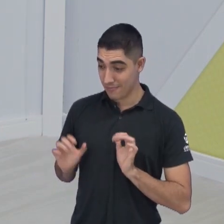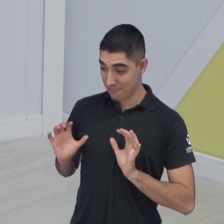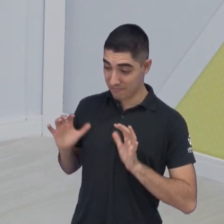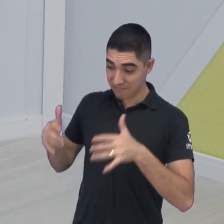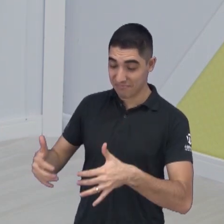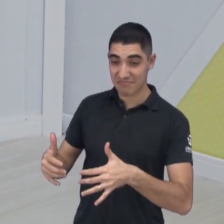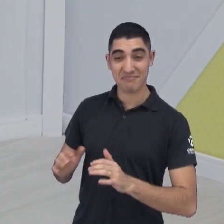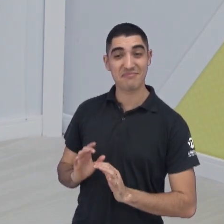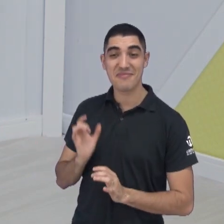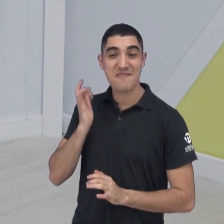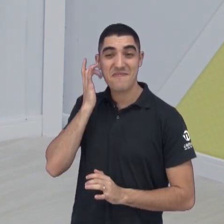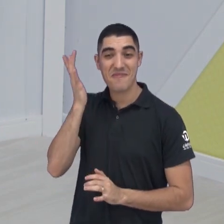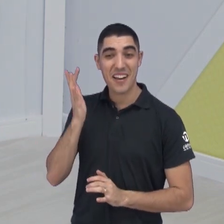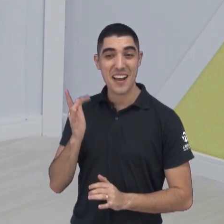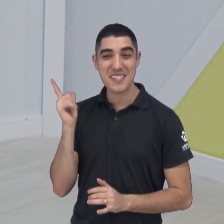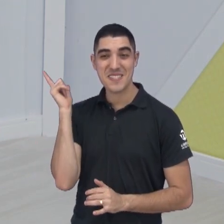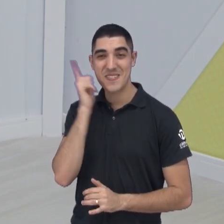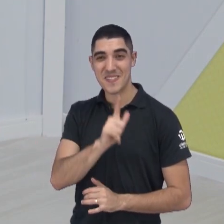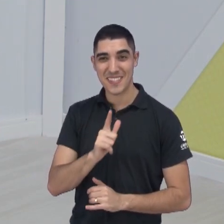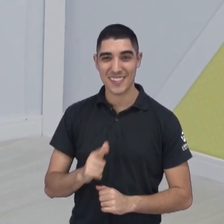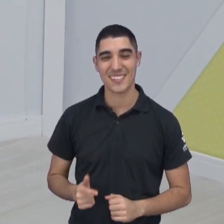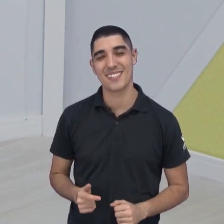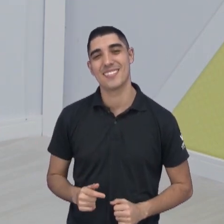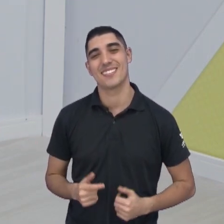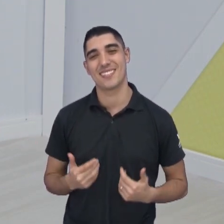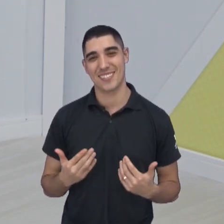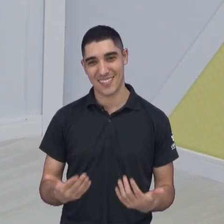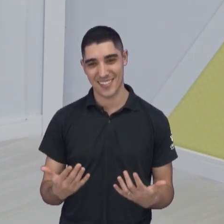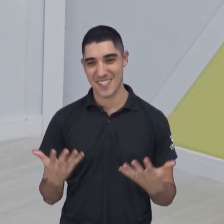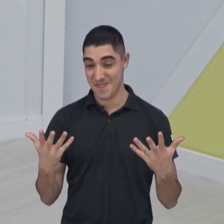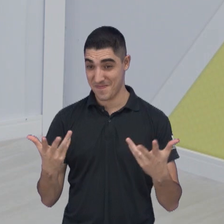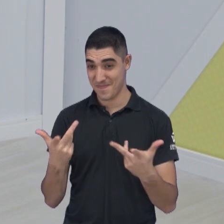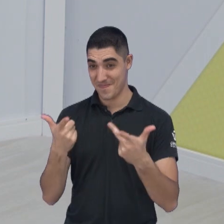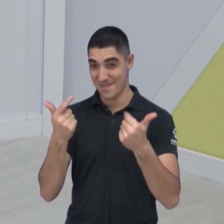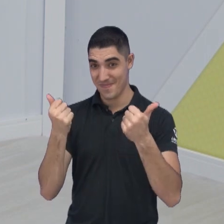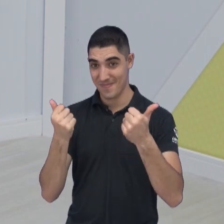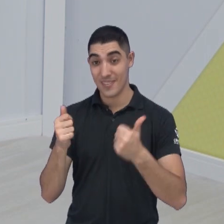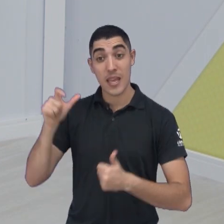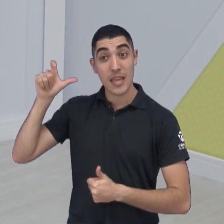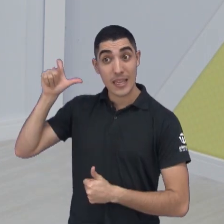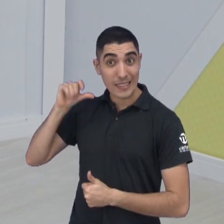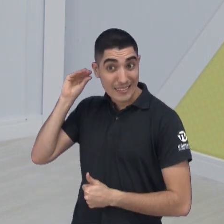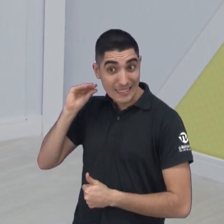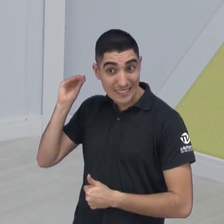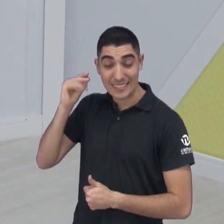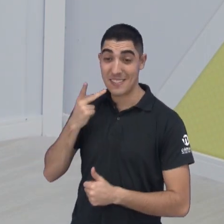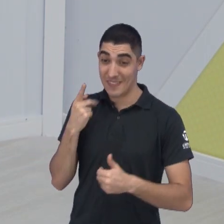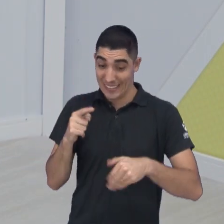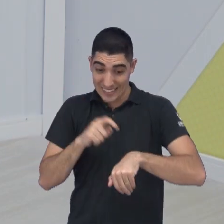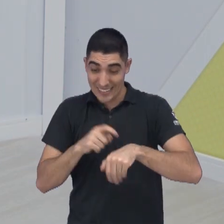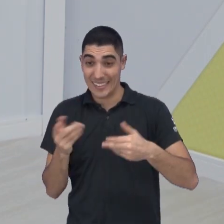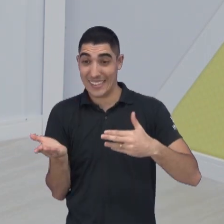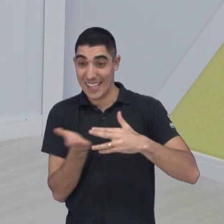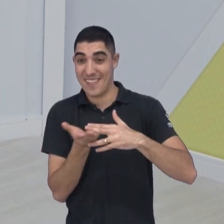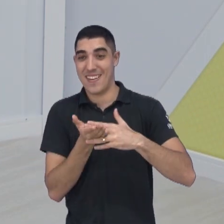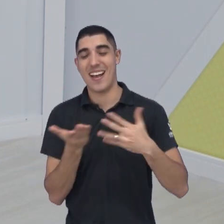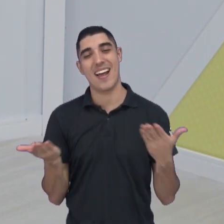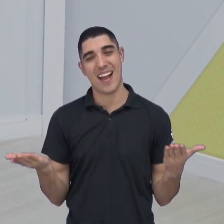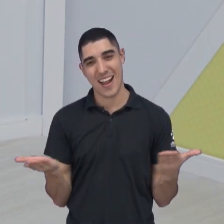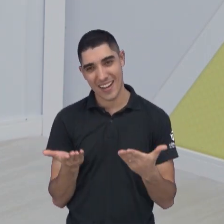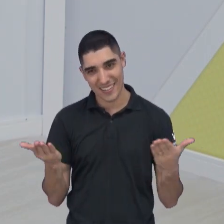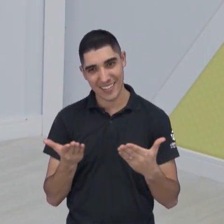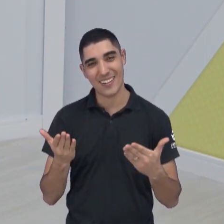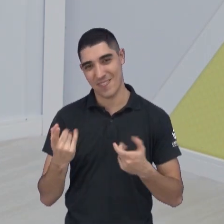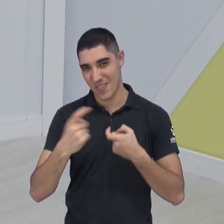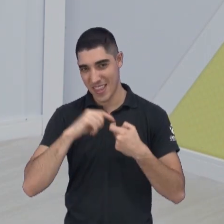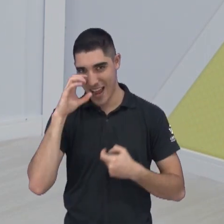pronto, já tirou o mata-leão, segue o jogo. Que beleza. E a Beth buzinando na orelha que eu tenho que chamar o intervalo. Vamos pro intervalo então. A gente volta